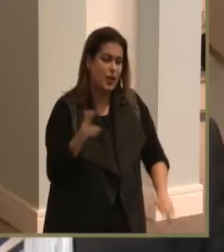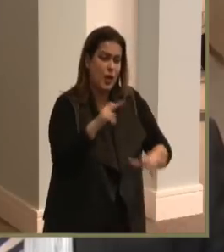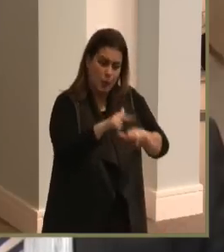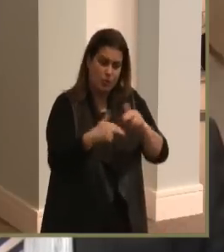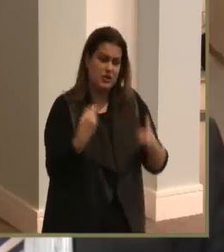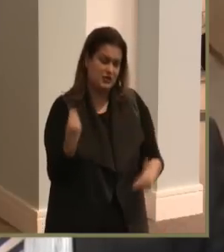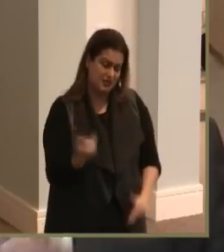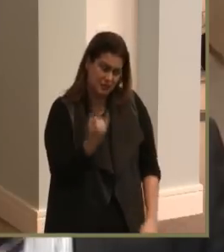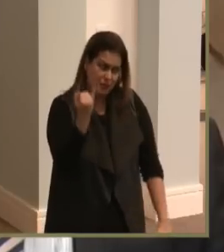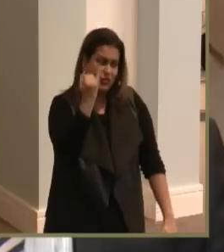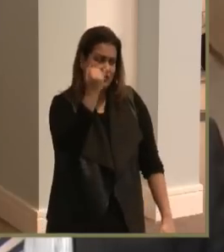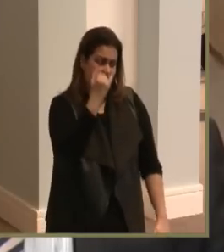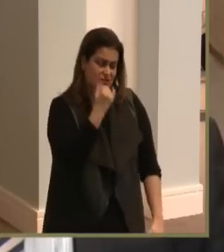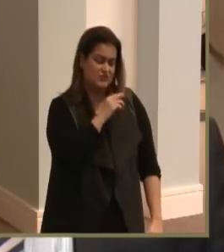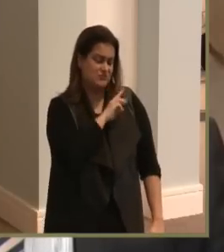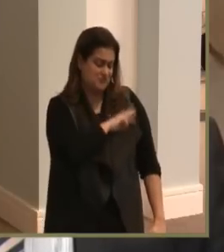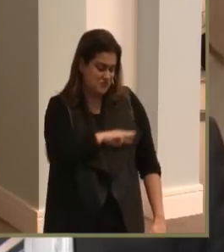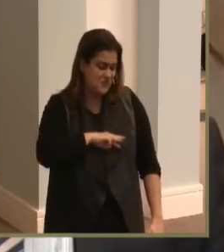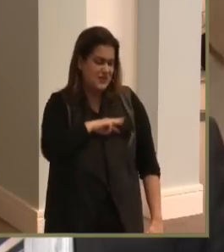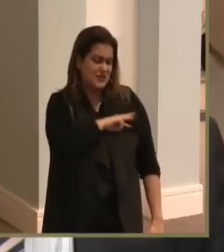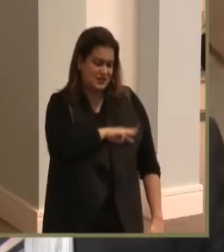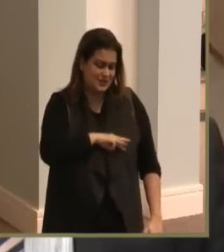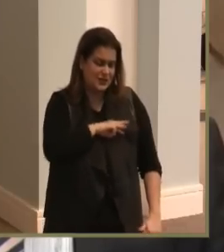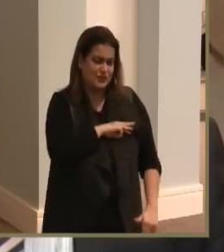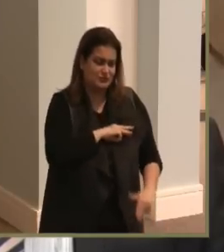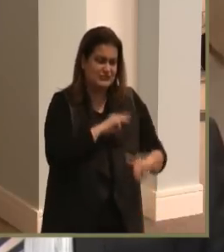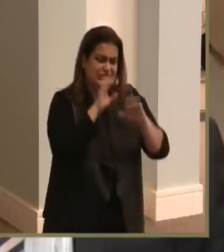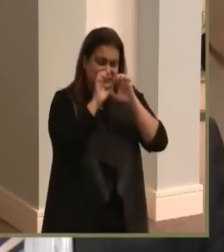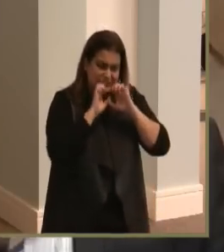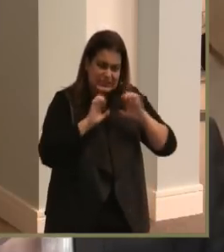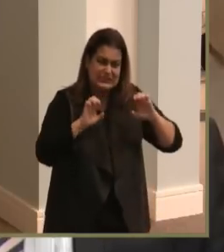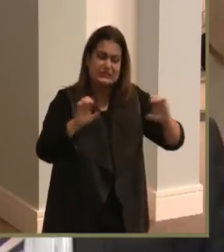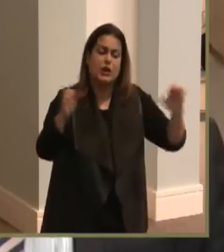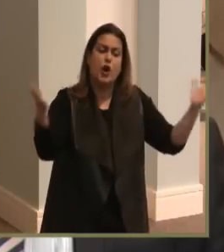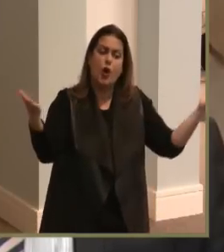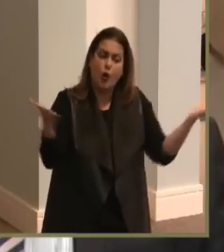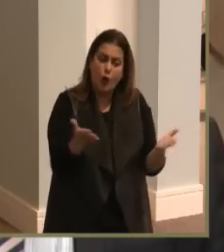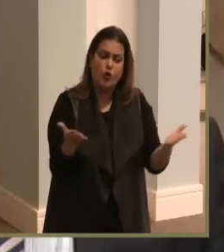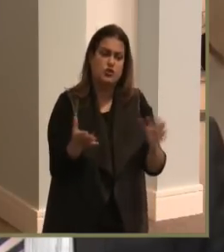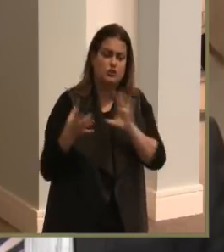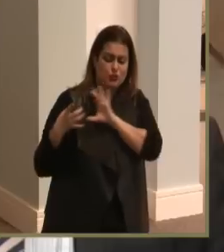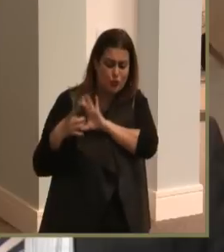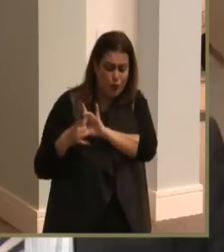lugar, em nosso momento em que nós estamos aqui vivendo, em nosso contexto.